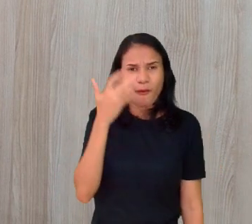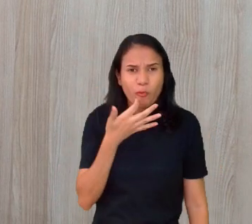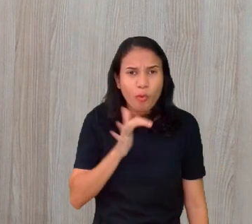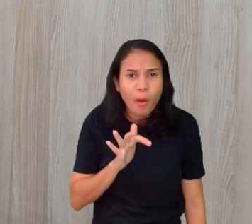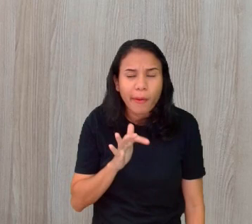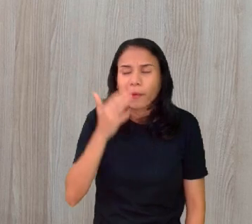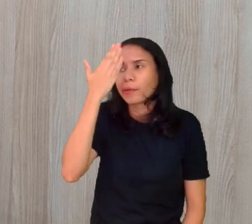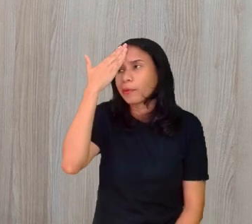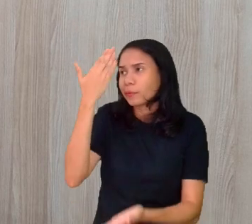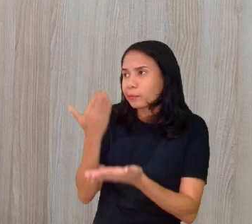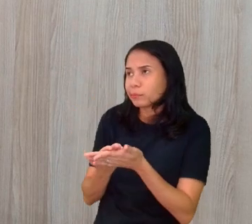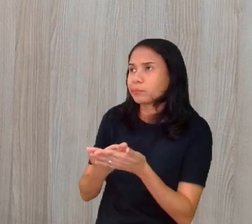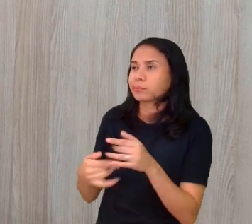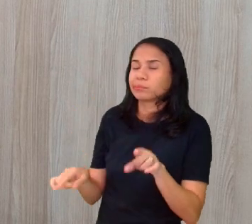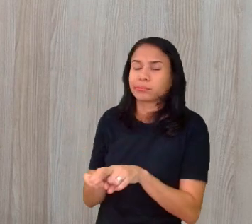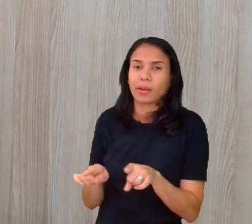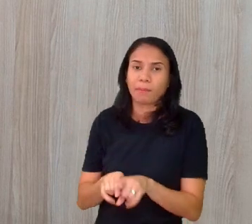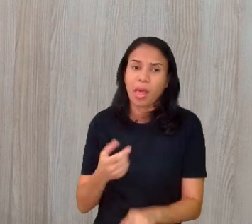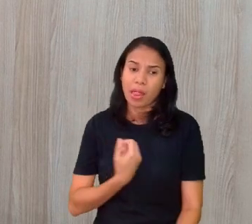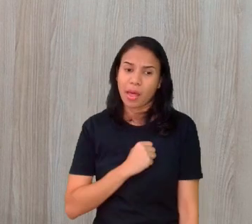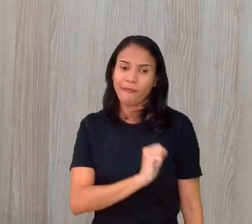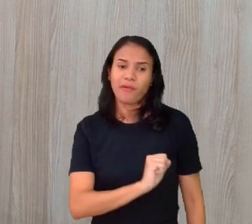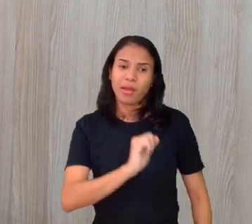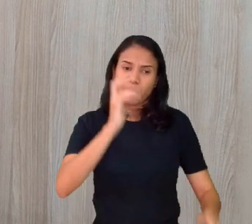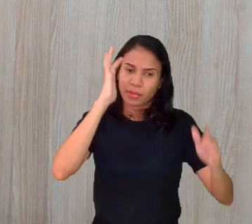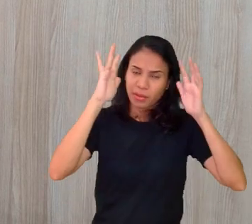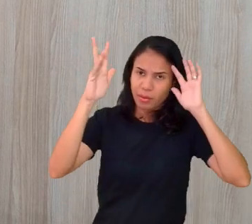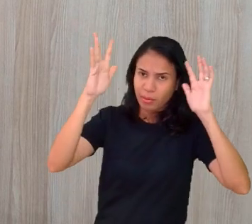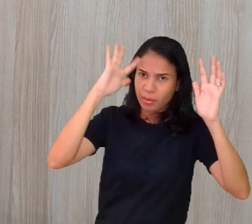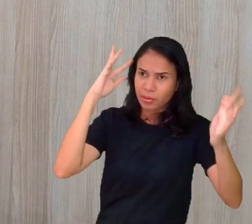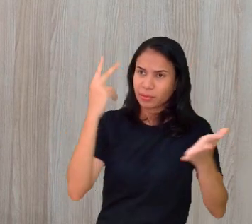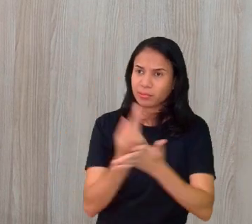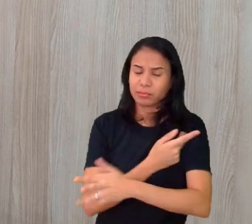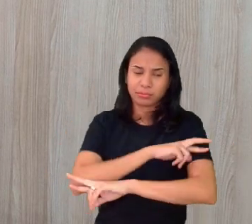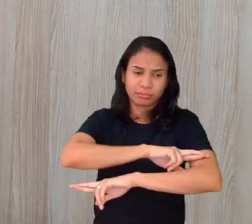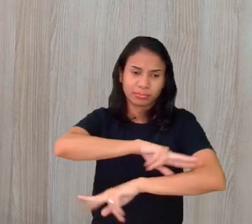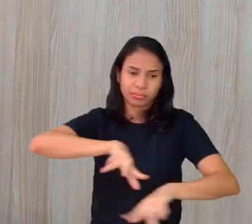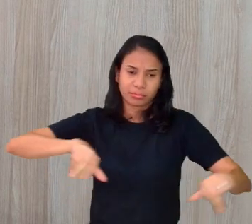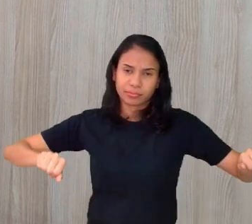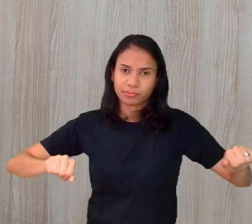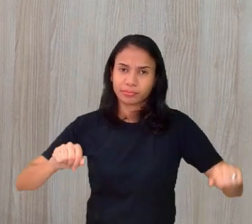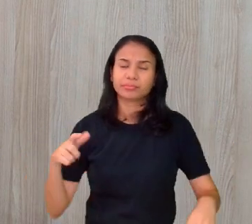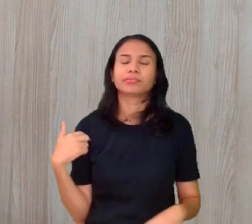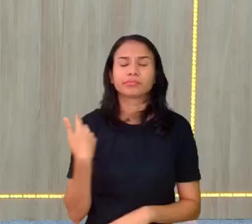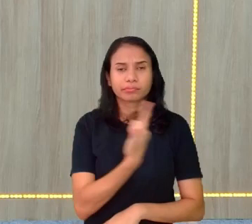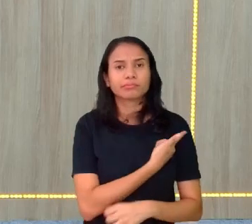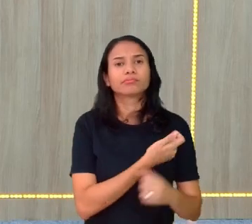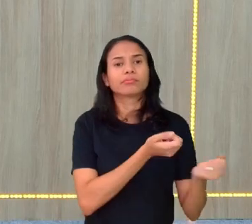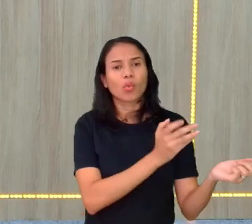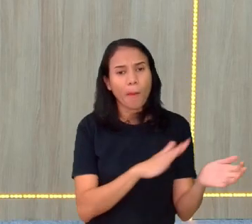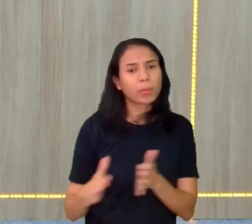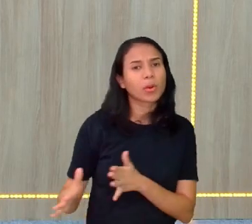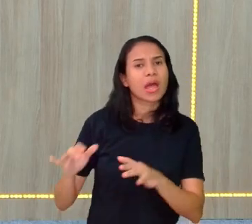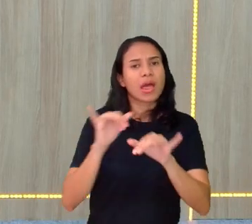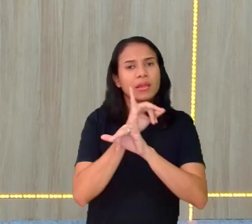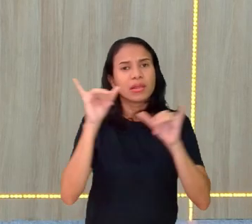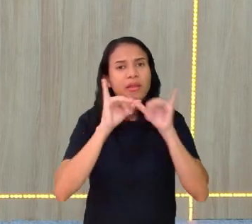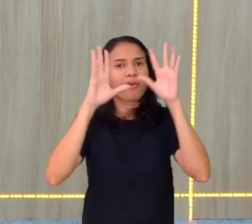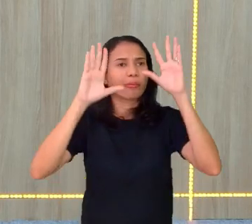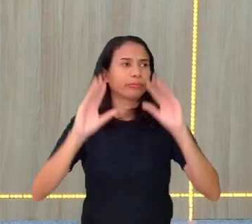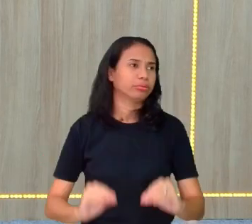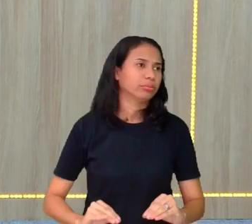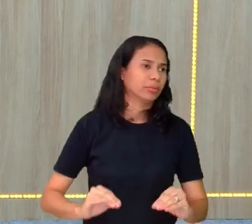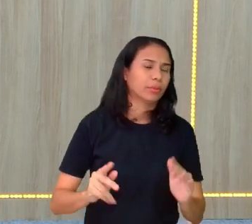e, inclusive, a estar defendendo teorias aí absurdas, né, referente a uma série de questões. E a gente vive num processo aí de desinformação, de